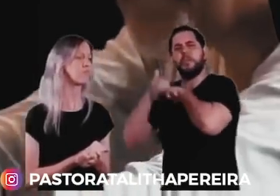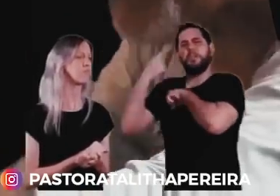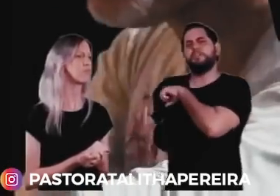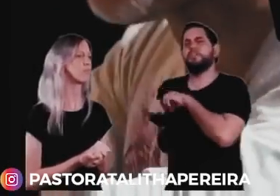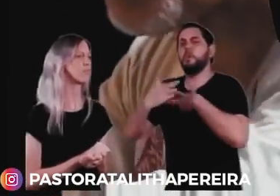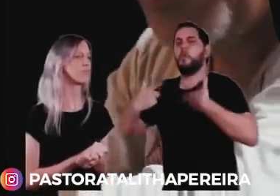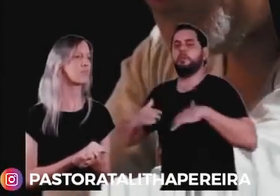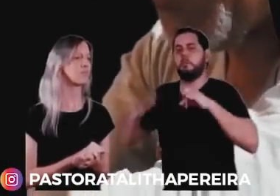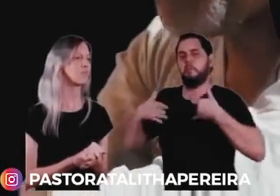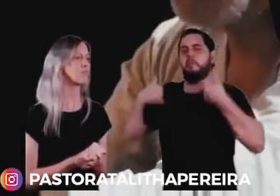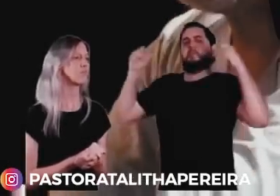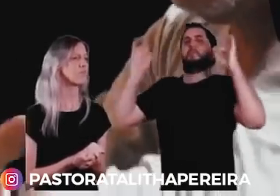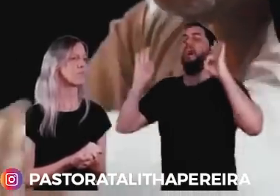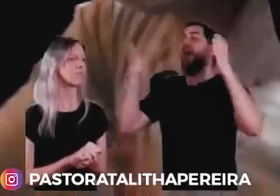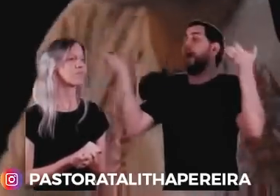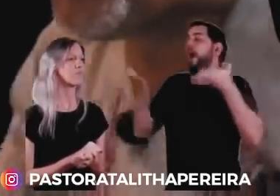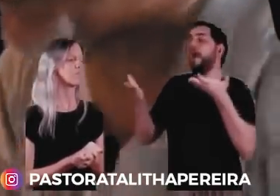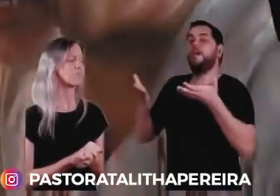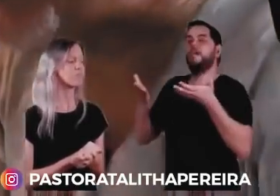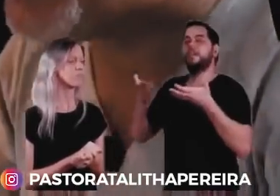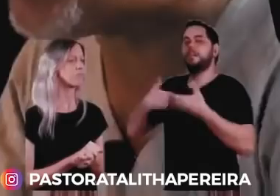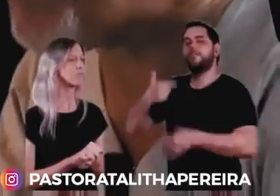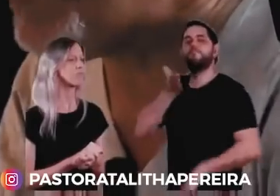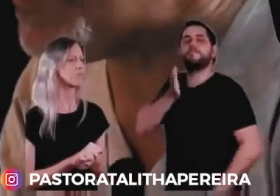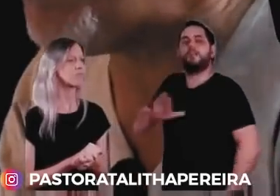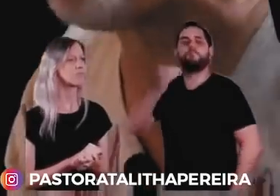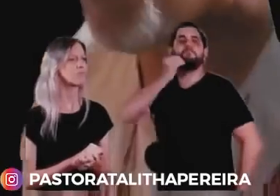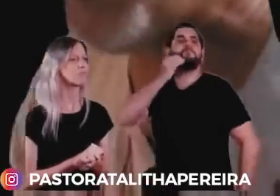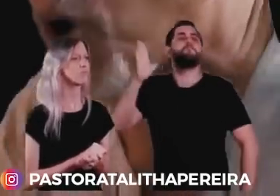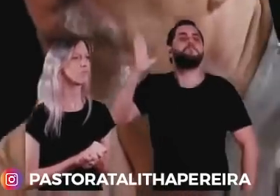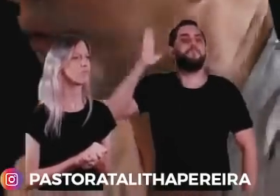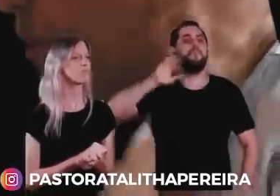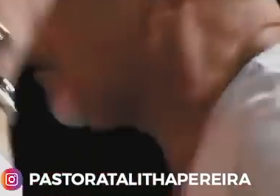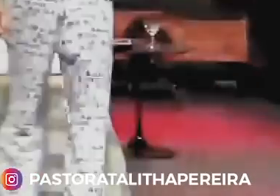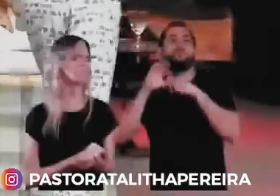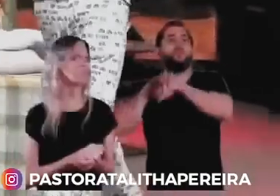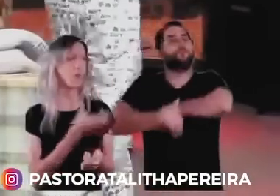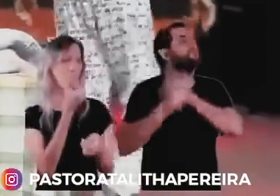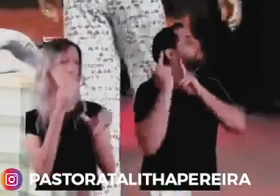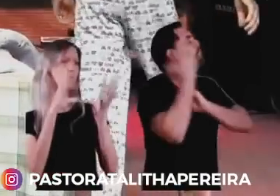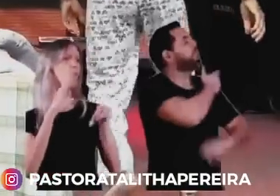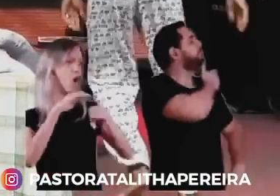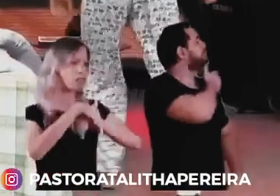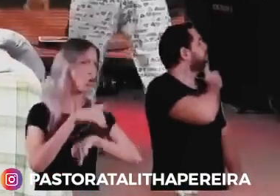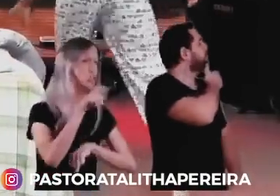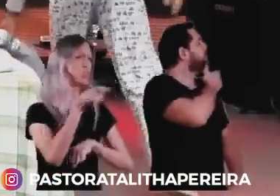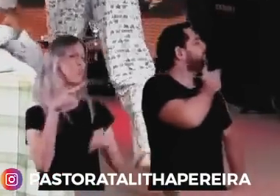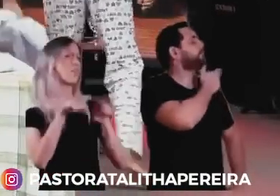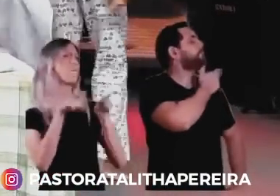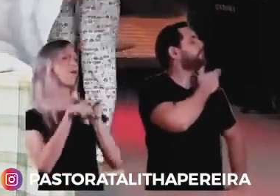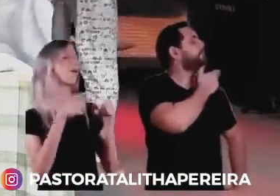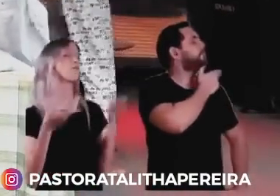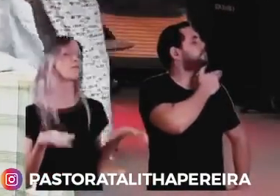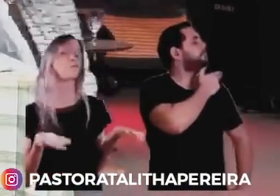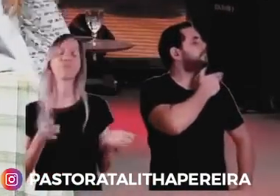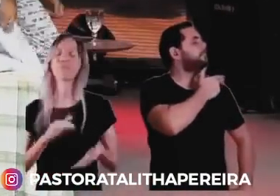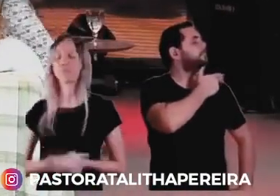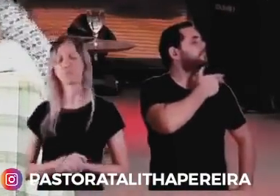seus caprichos. Eu agora não quero nem saber. Boa noite. Boa noite pra você também.